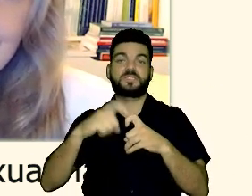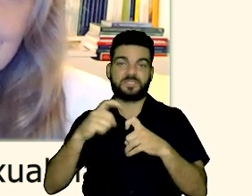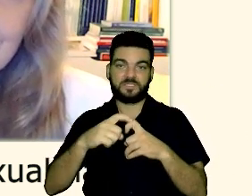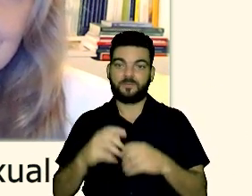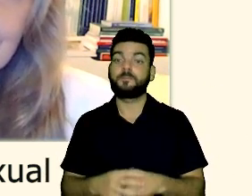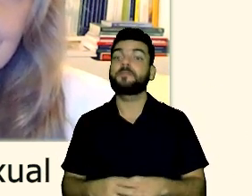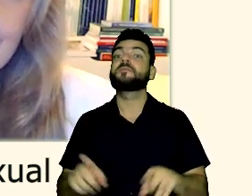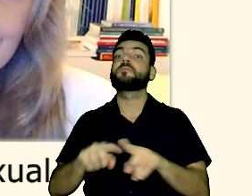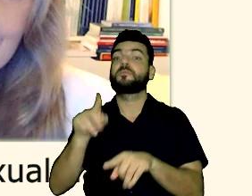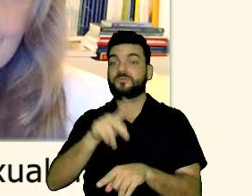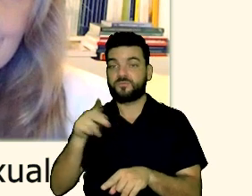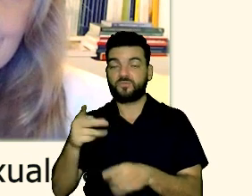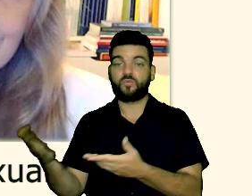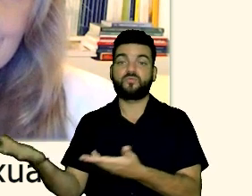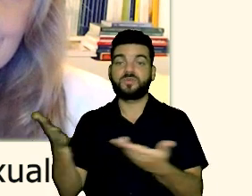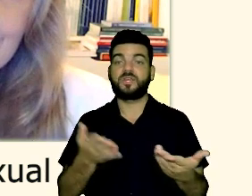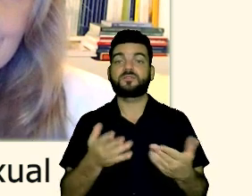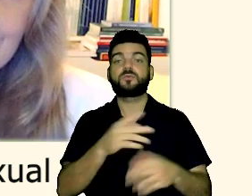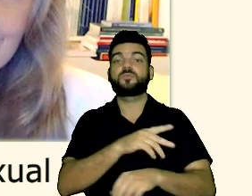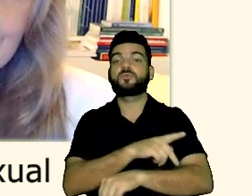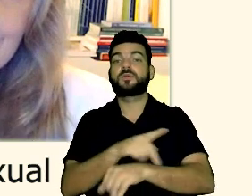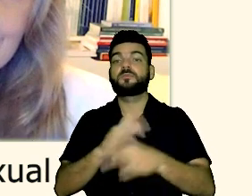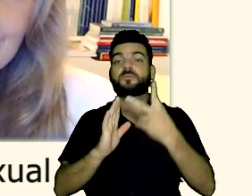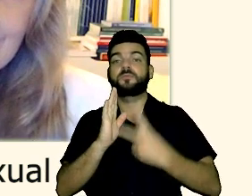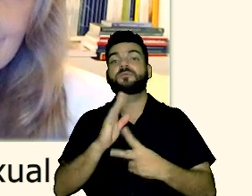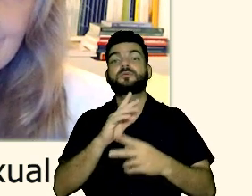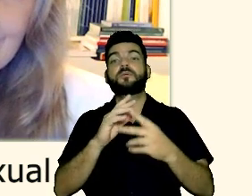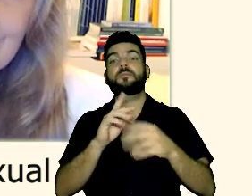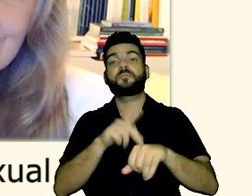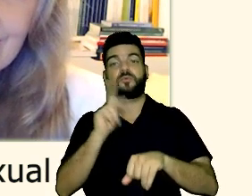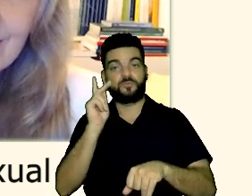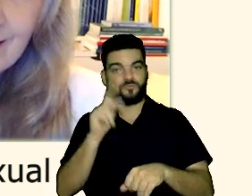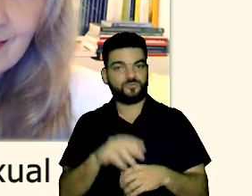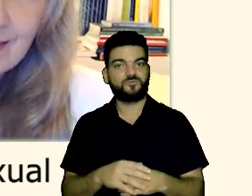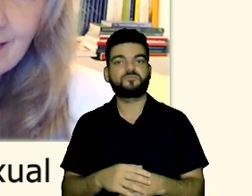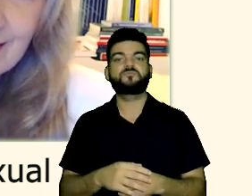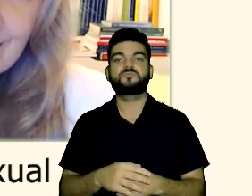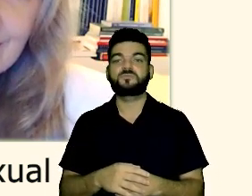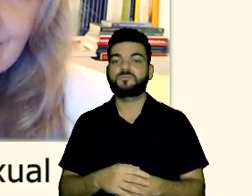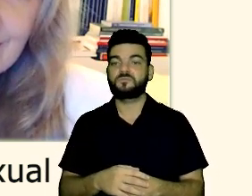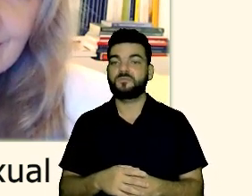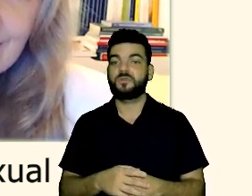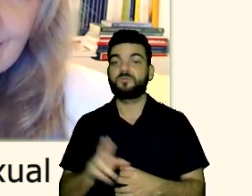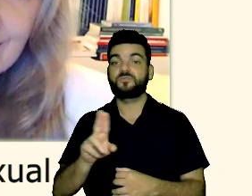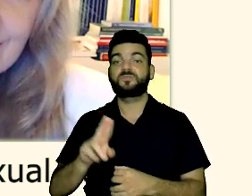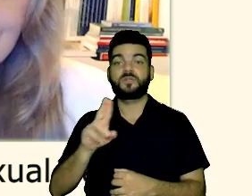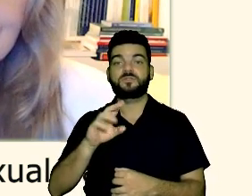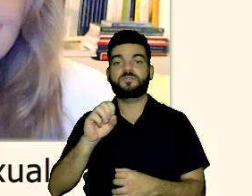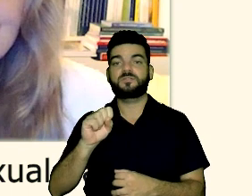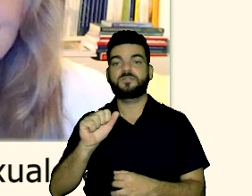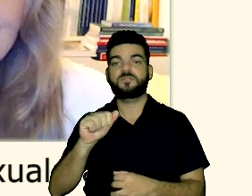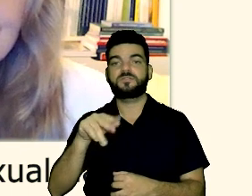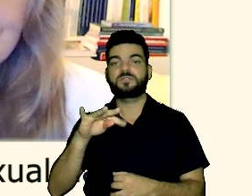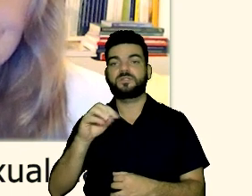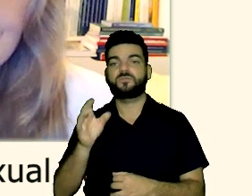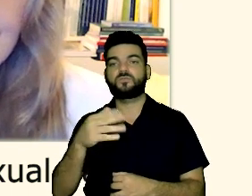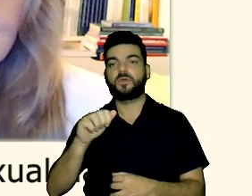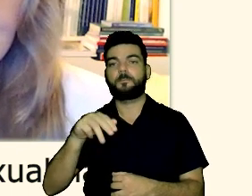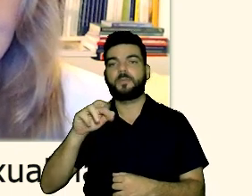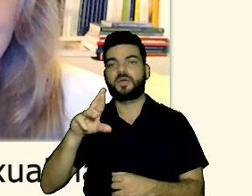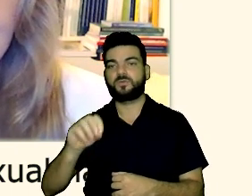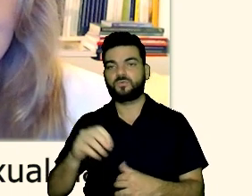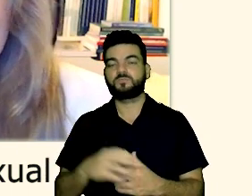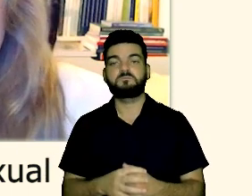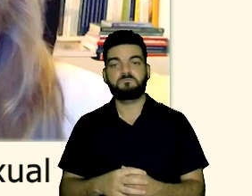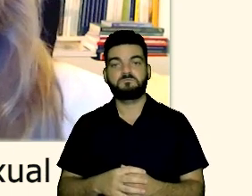e bioética e gerontologia na Universidade de Santo Amaro, UNISA, Universidade de Fortaleza, Unifor. É também professora da Associação Brasileira